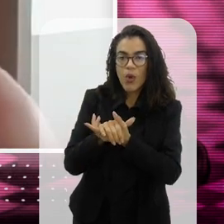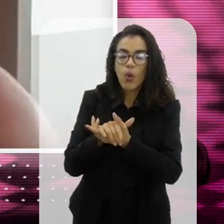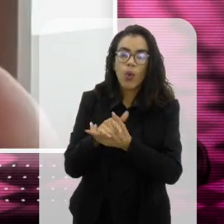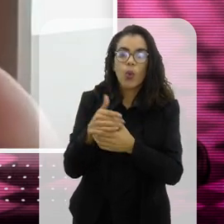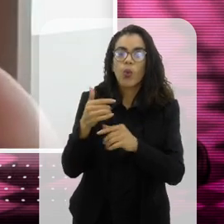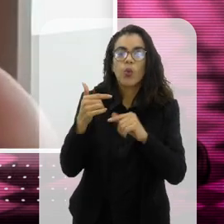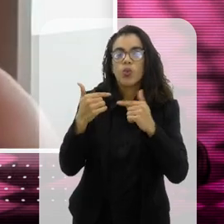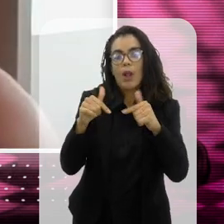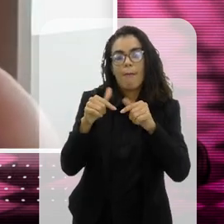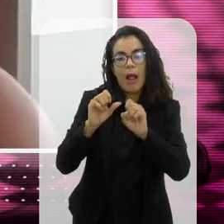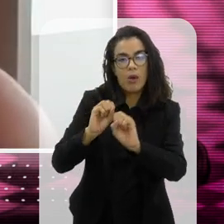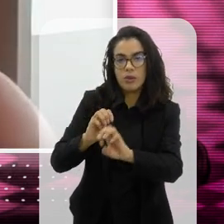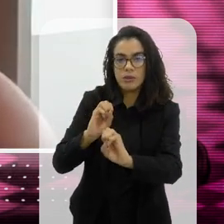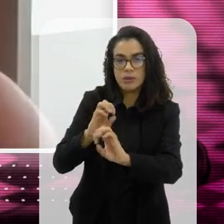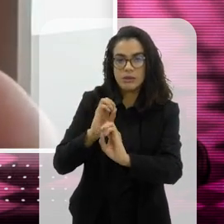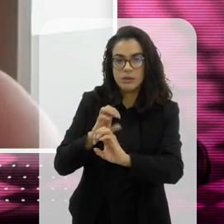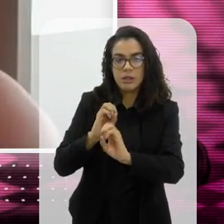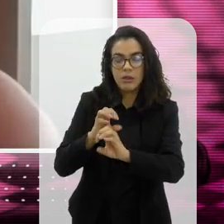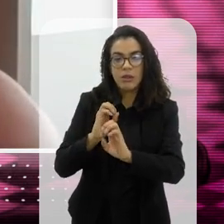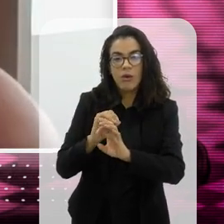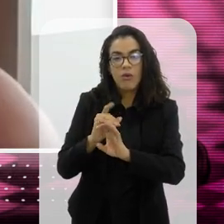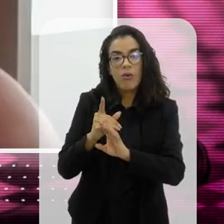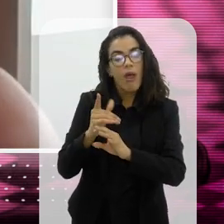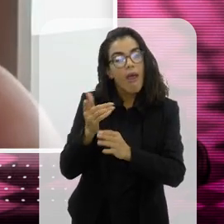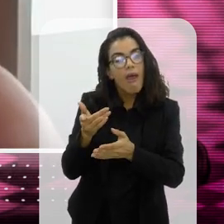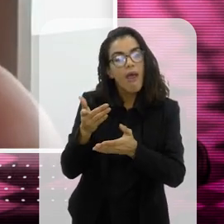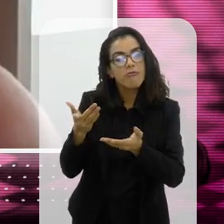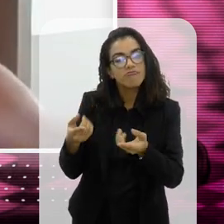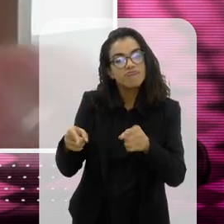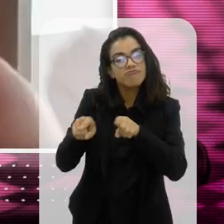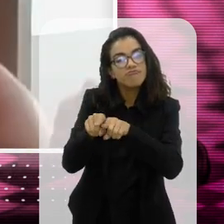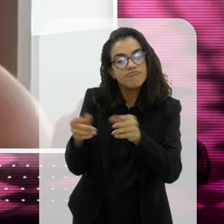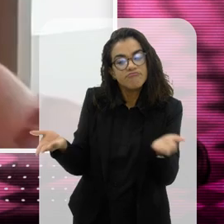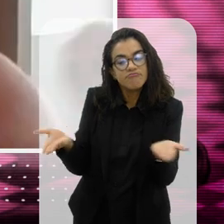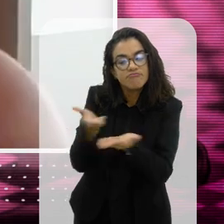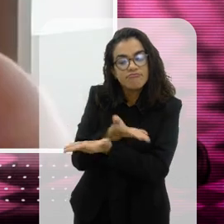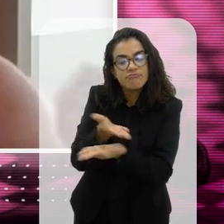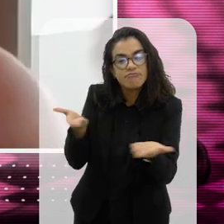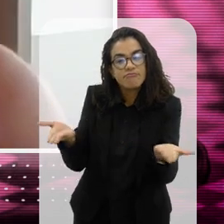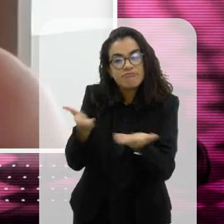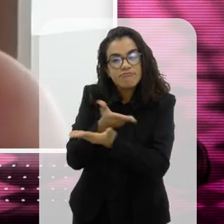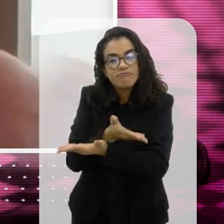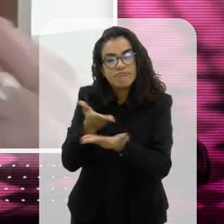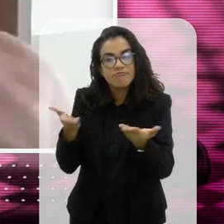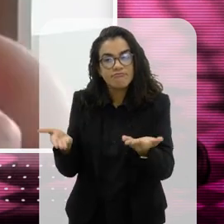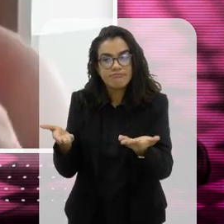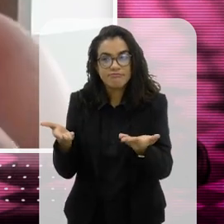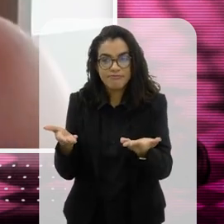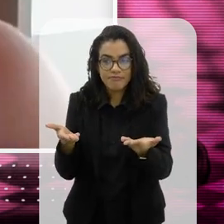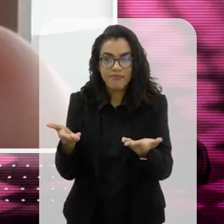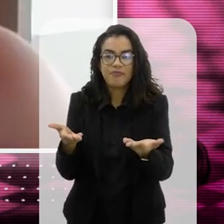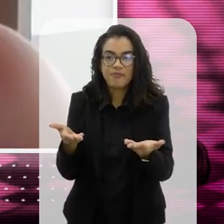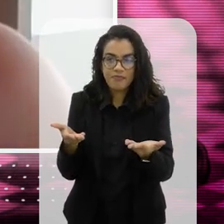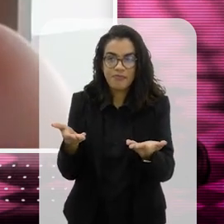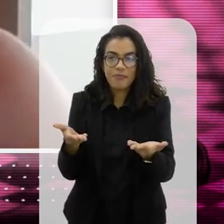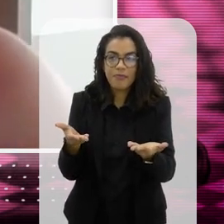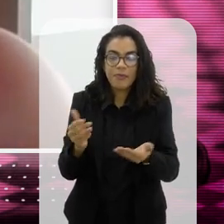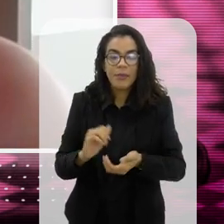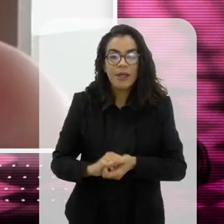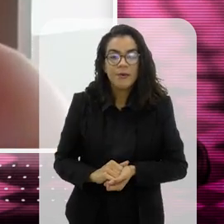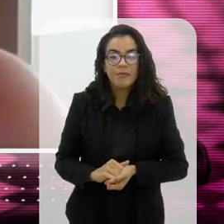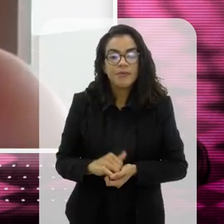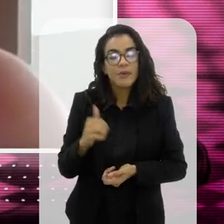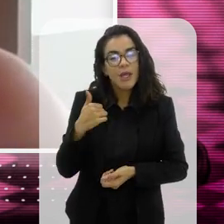entendo, como um trabalho educativo. Eu entendo como uma construção de uma parceria que é diferente da parceria que meus pais e meus